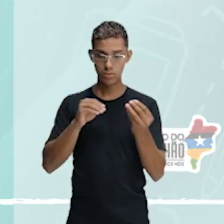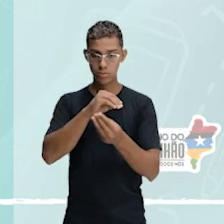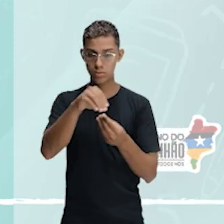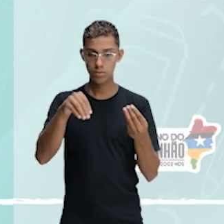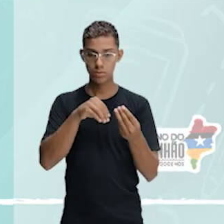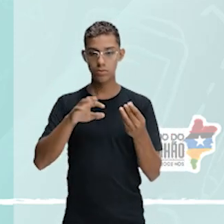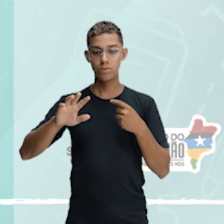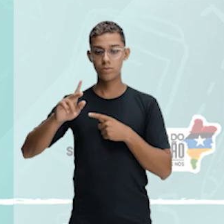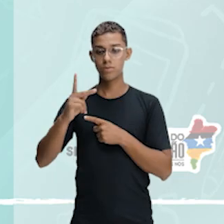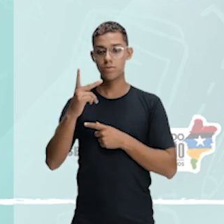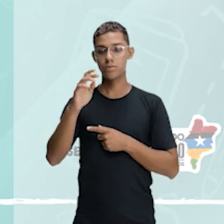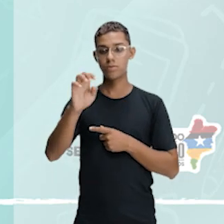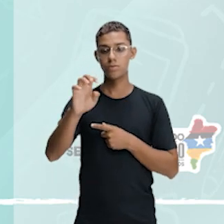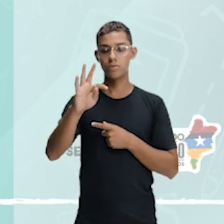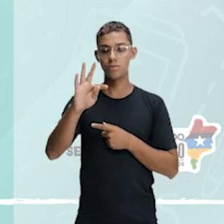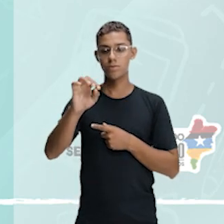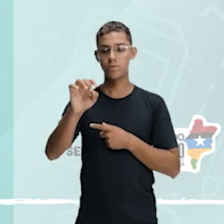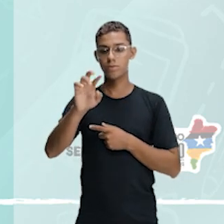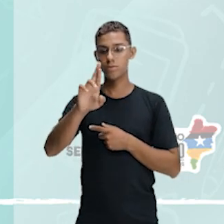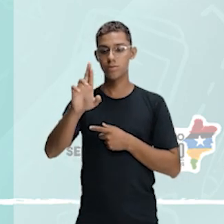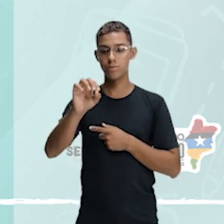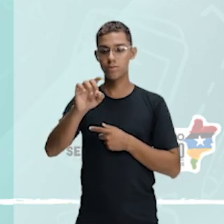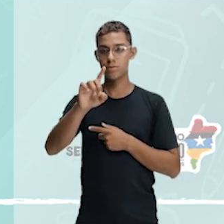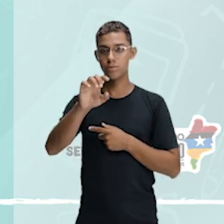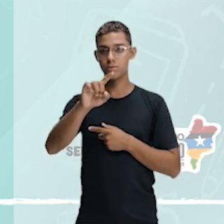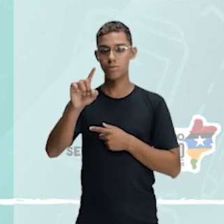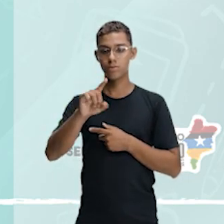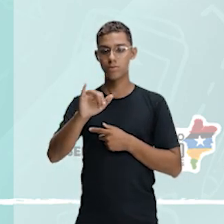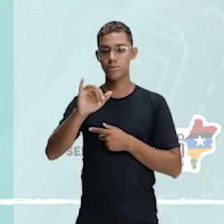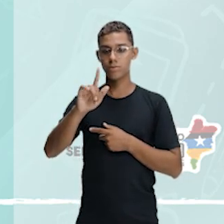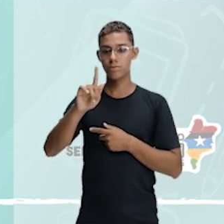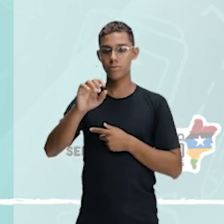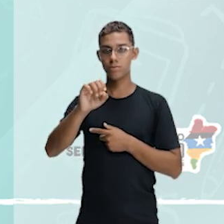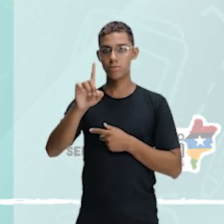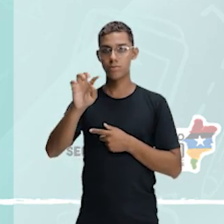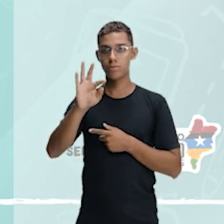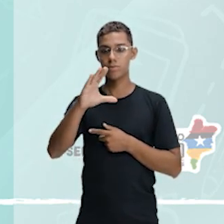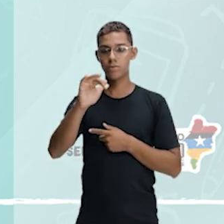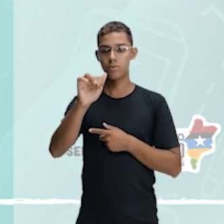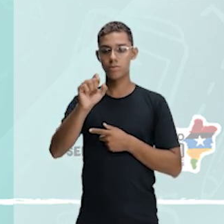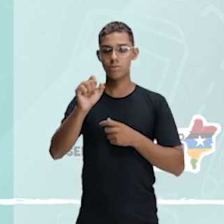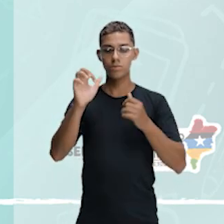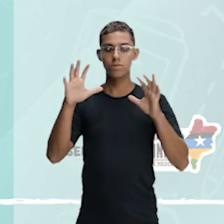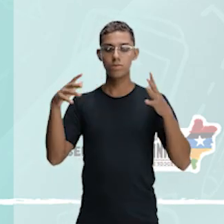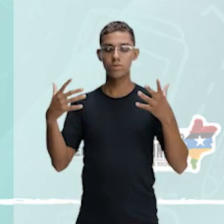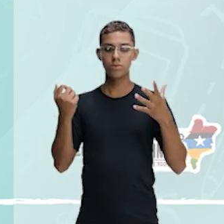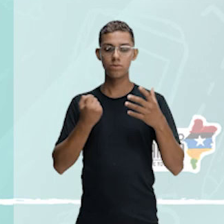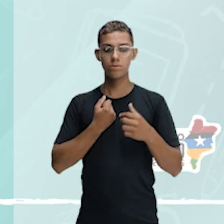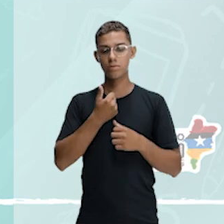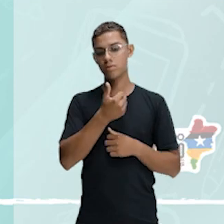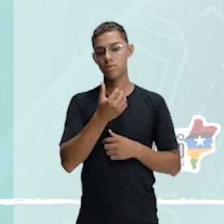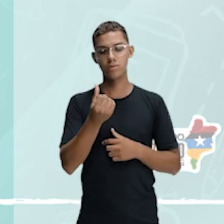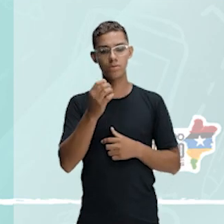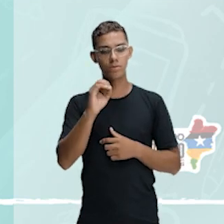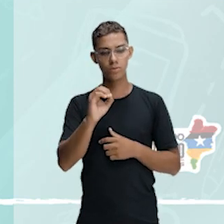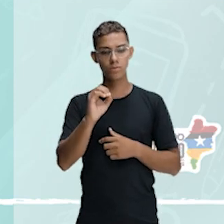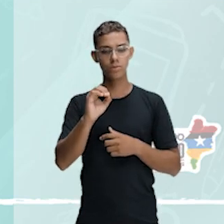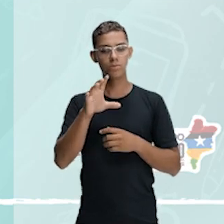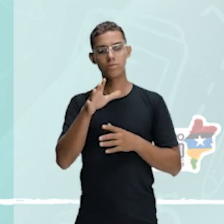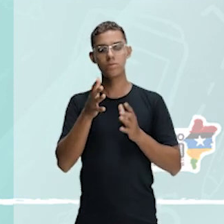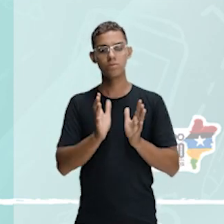obtiveram-se 160 descendentes. Qual o número provável de plantas baixas entre esses